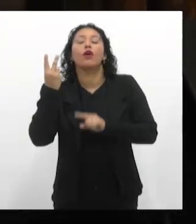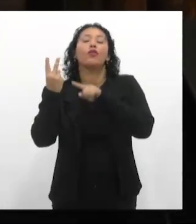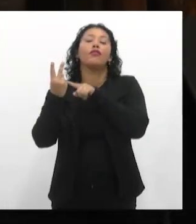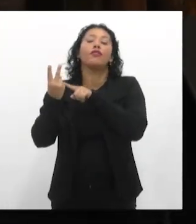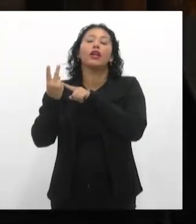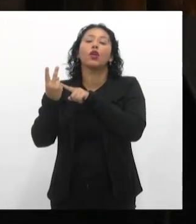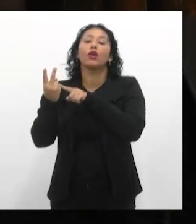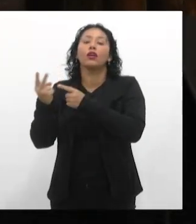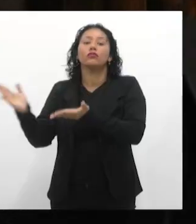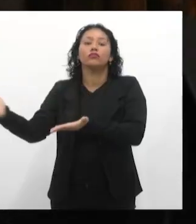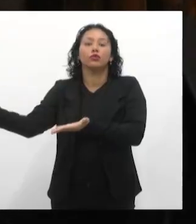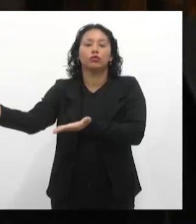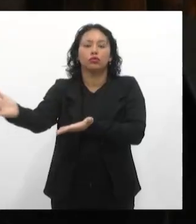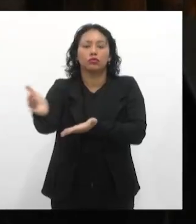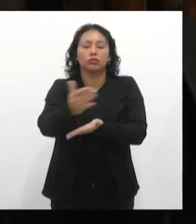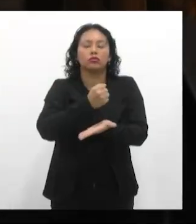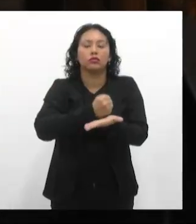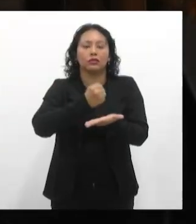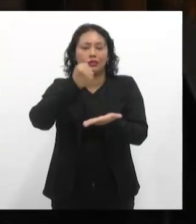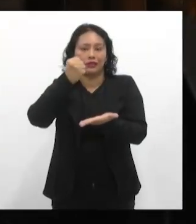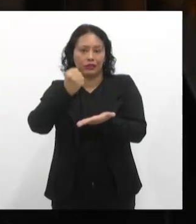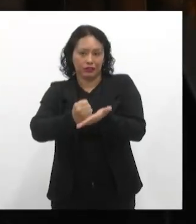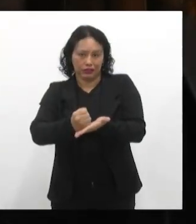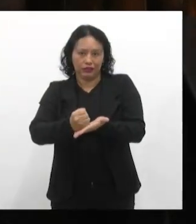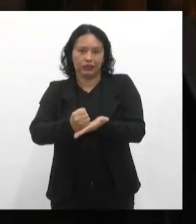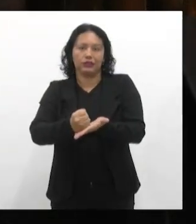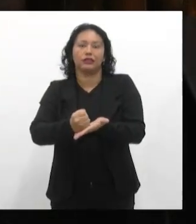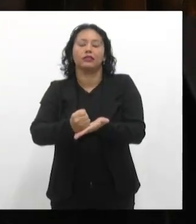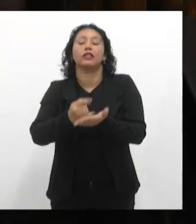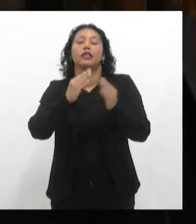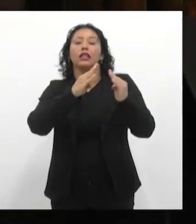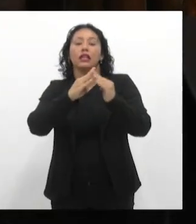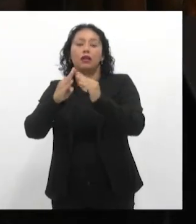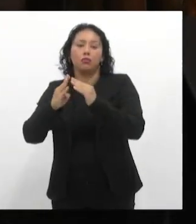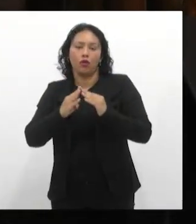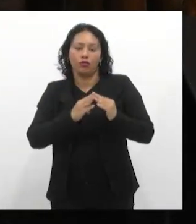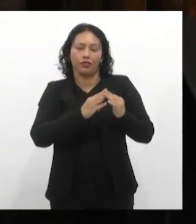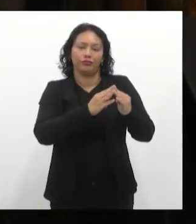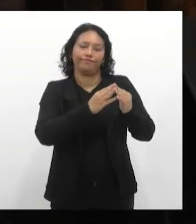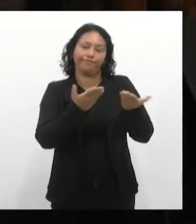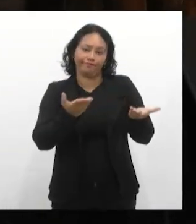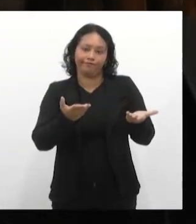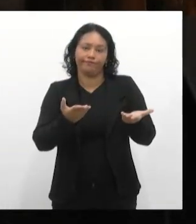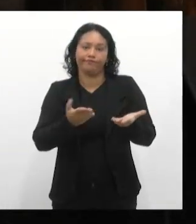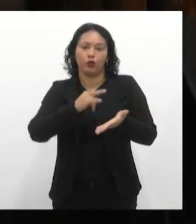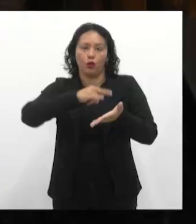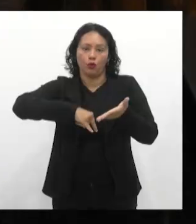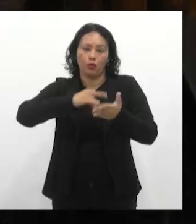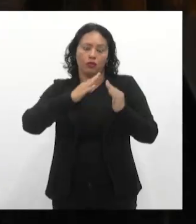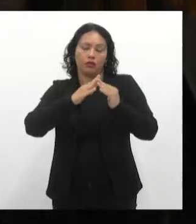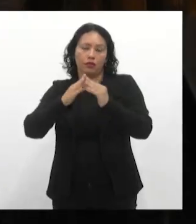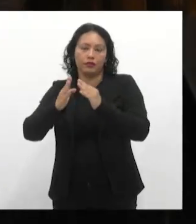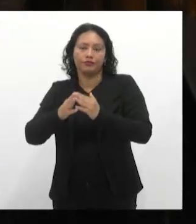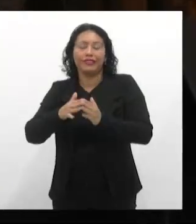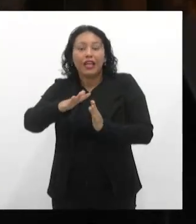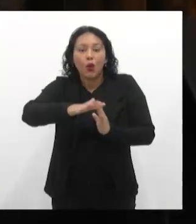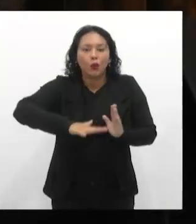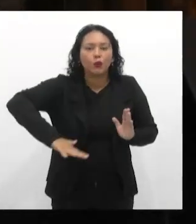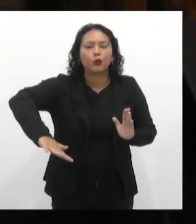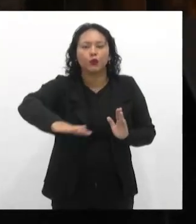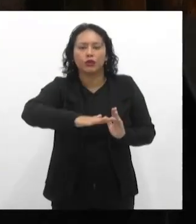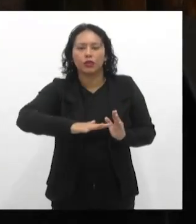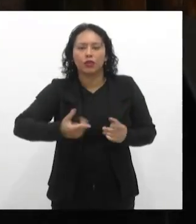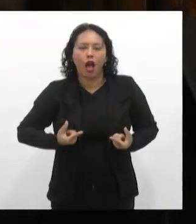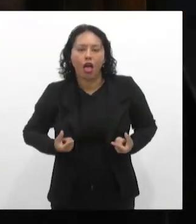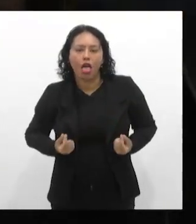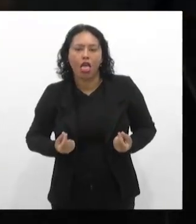exatamente dos cartórios de registros de imóveis. Então, estamos falando de um setor que é altamente